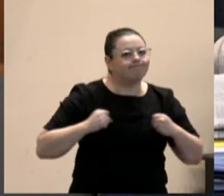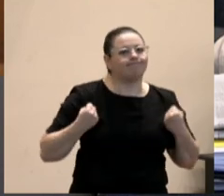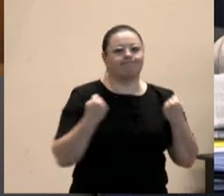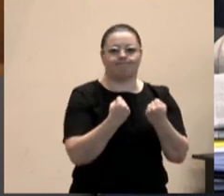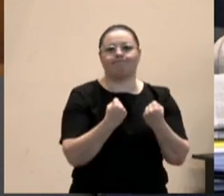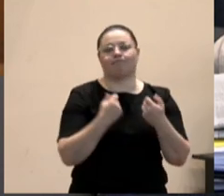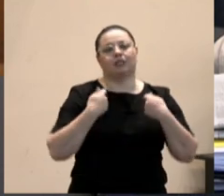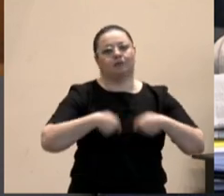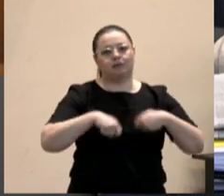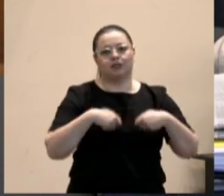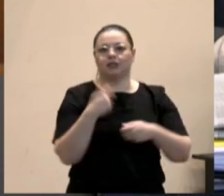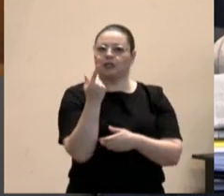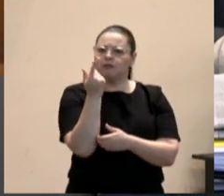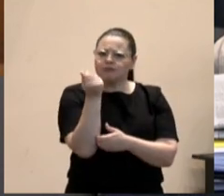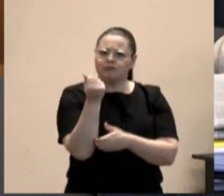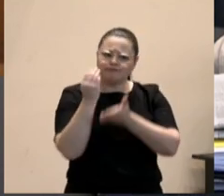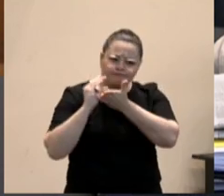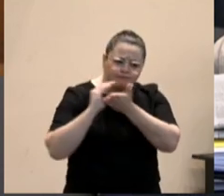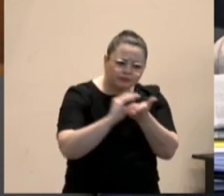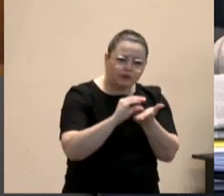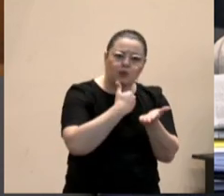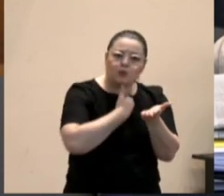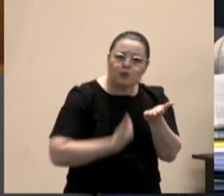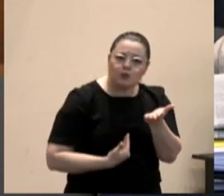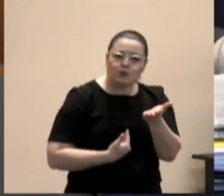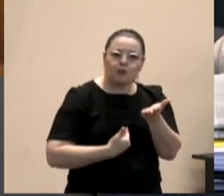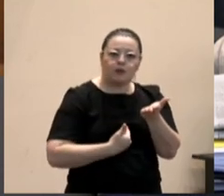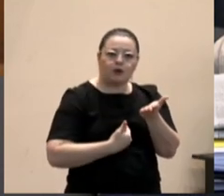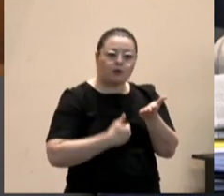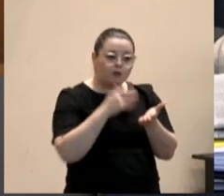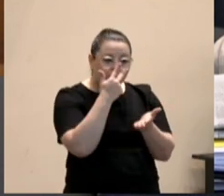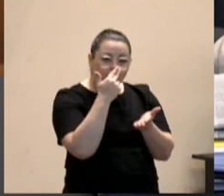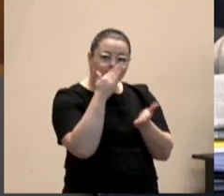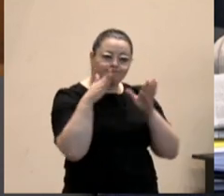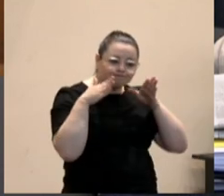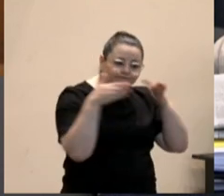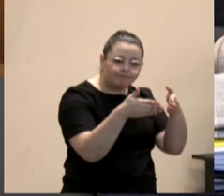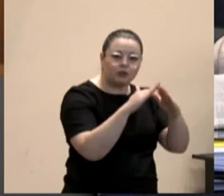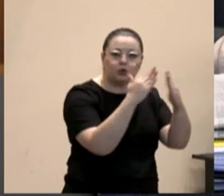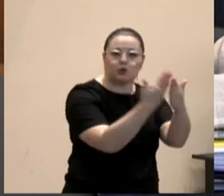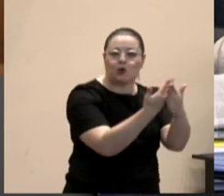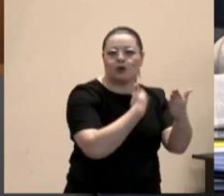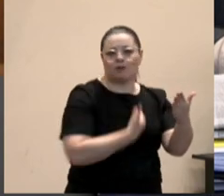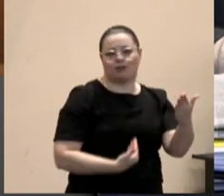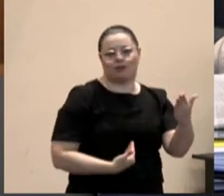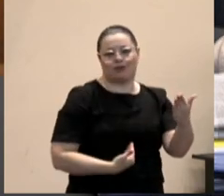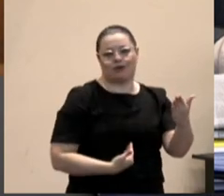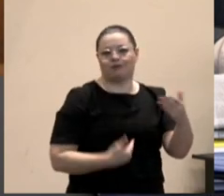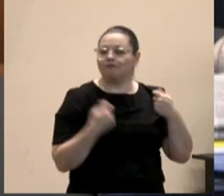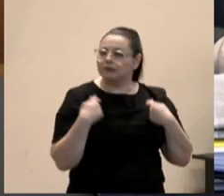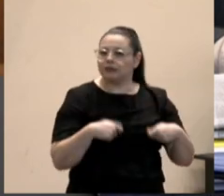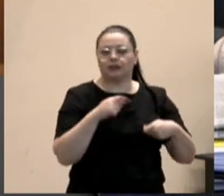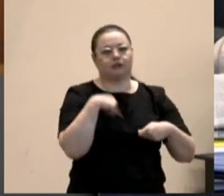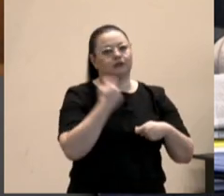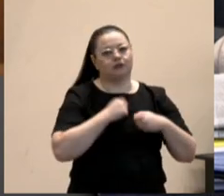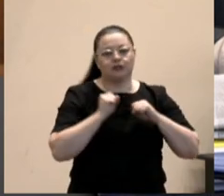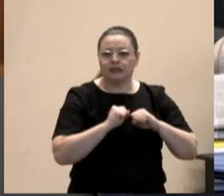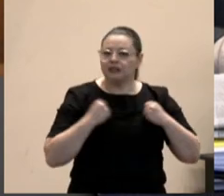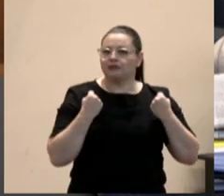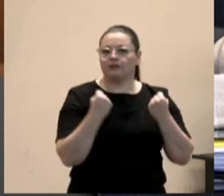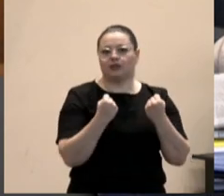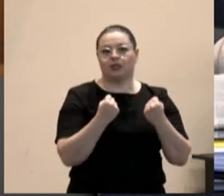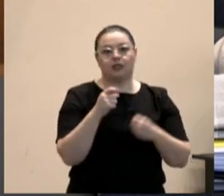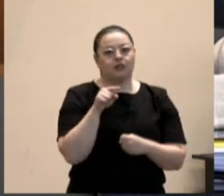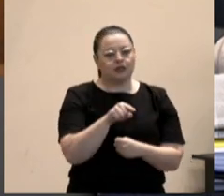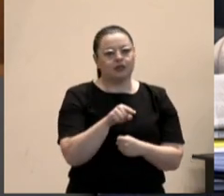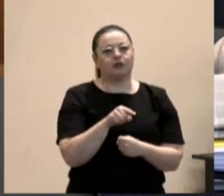público para a escola pública, né? E essa é uma tarefa que temos que